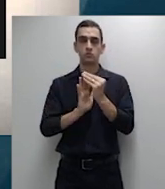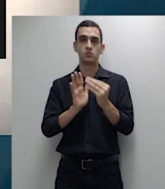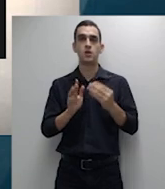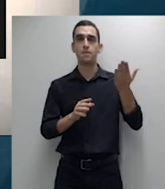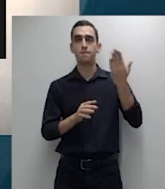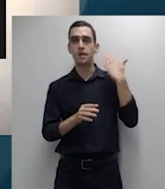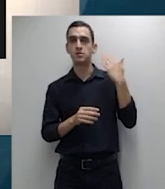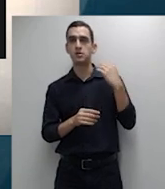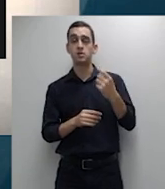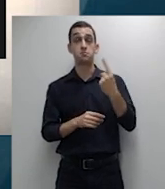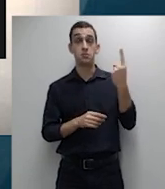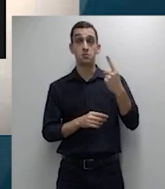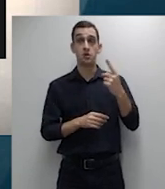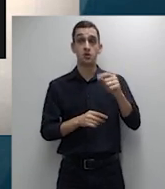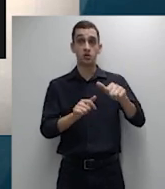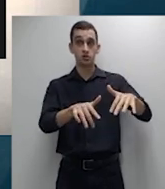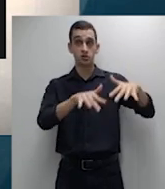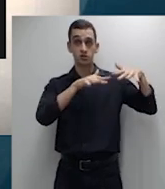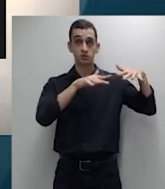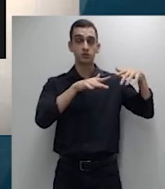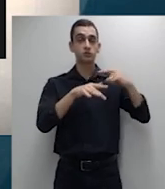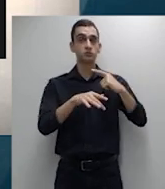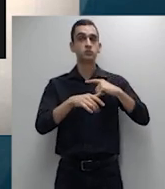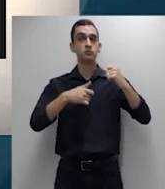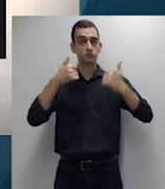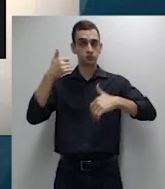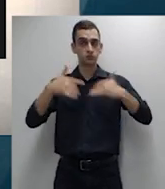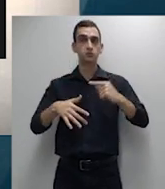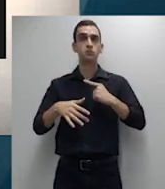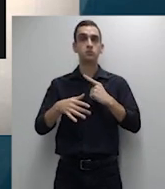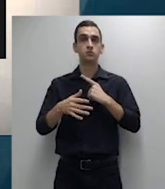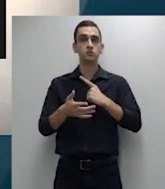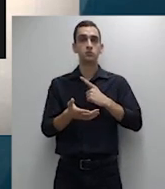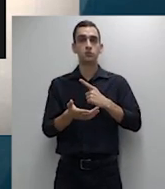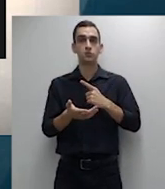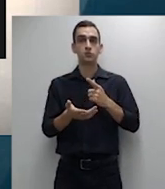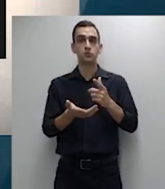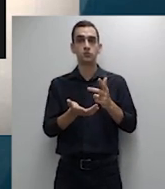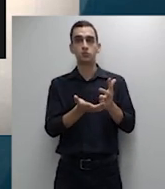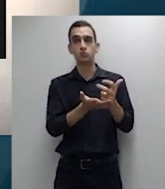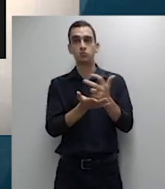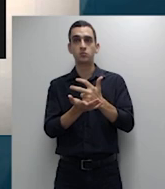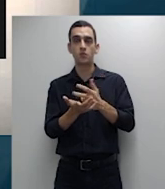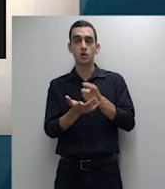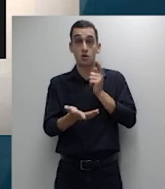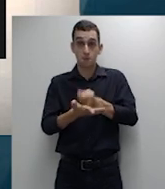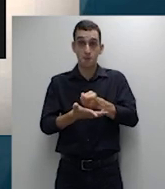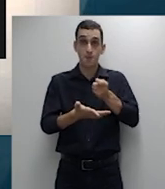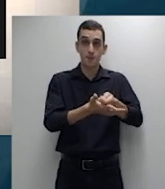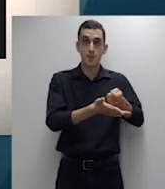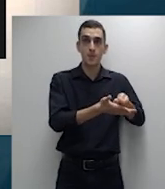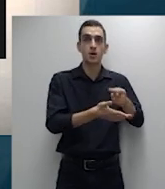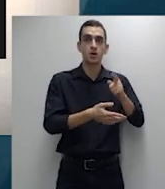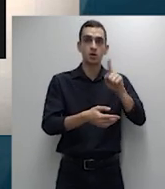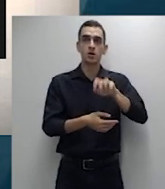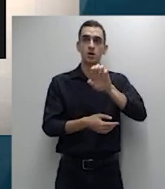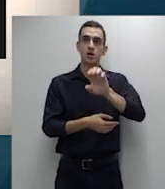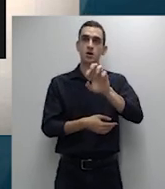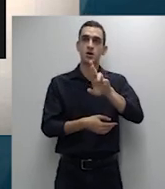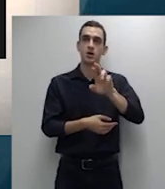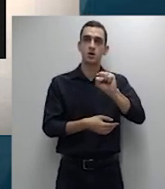seção e afirmou a possibilidade de cobrança com base em um artigo homem é o eresp